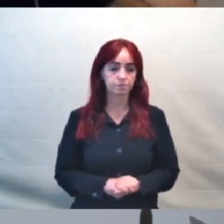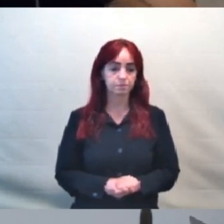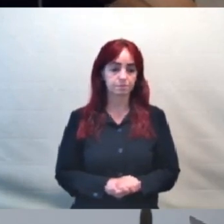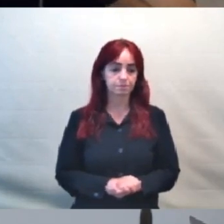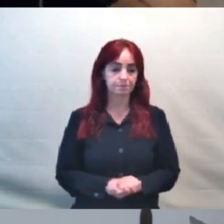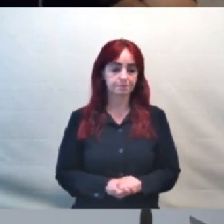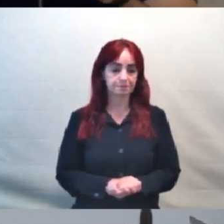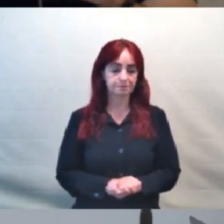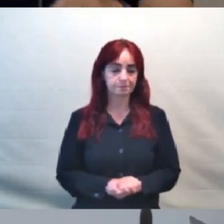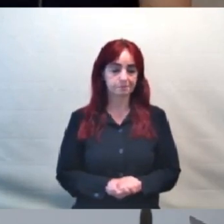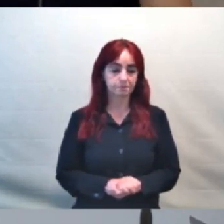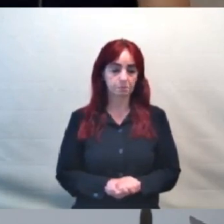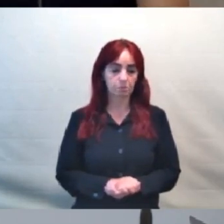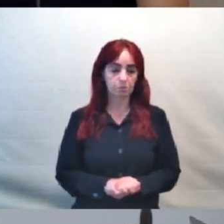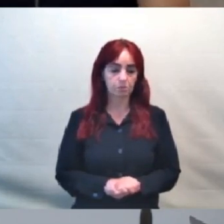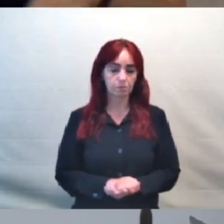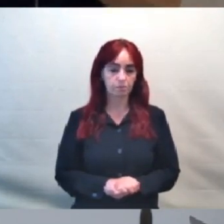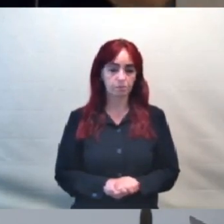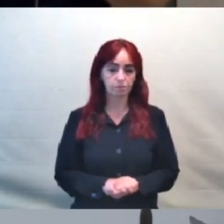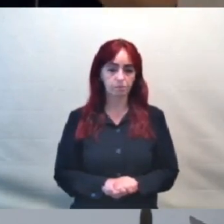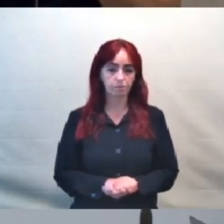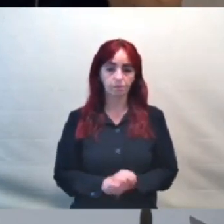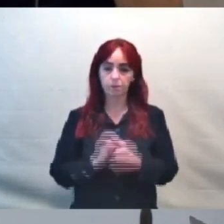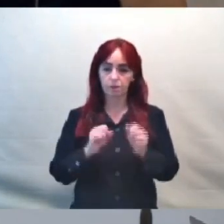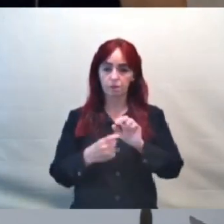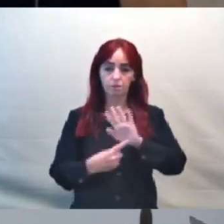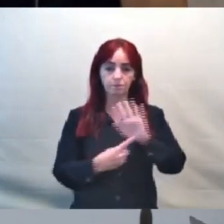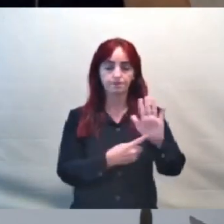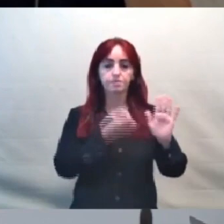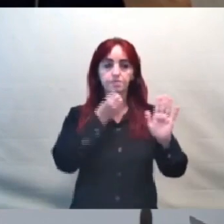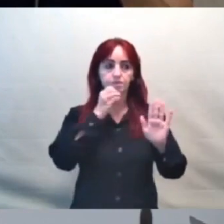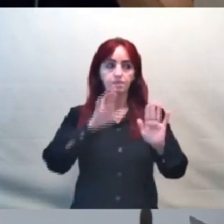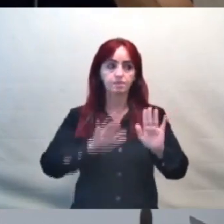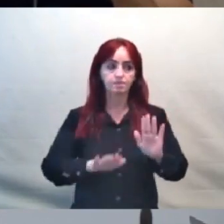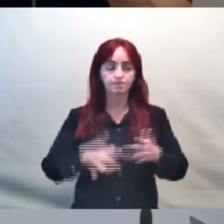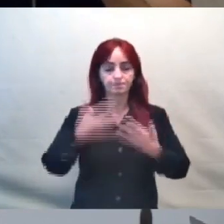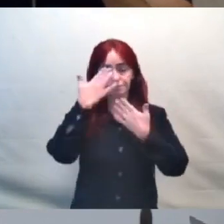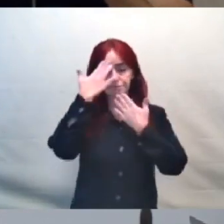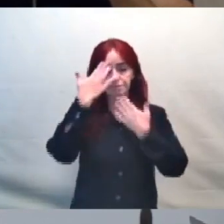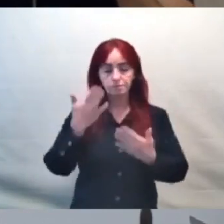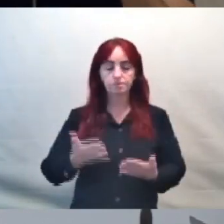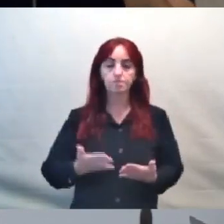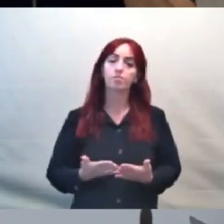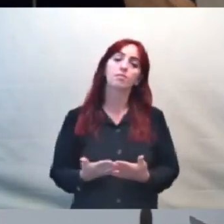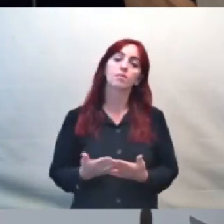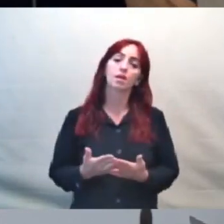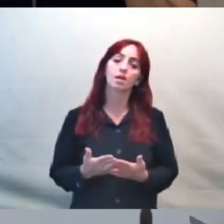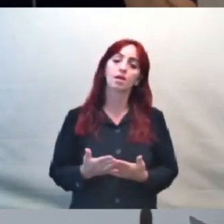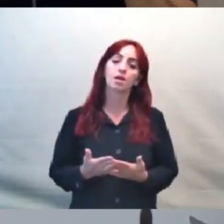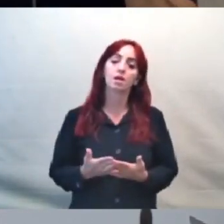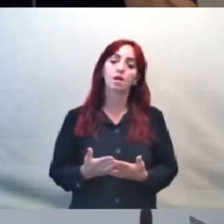Está no ponto aí a apresentação. Boa tarde para todos. Obrigado aos membros do Executivo. Obrigado aos que estão participando até agora